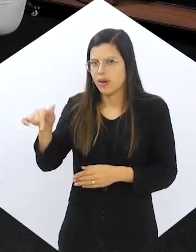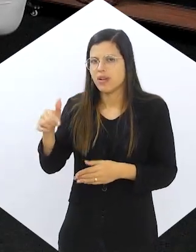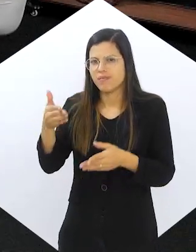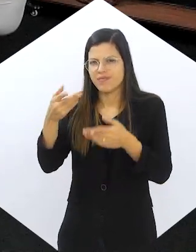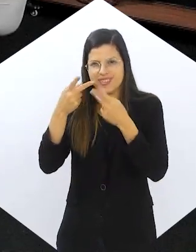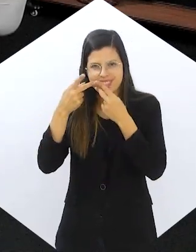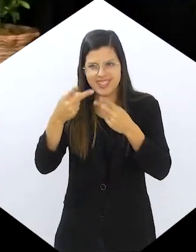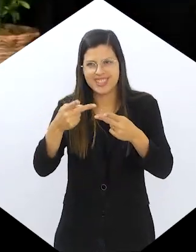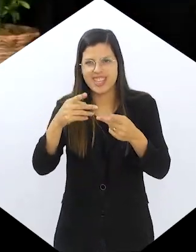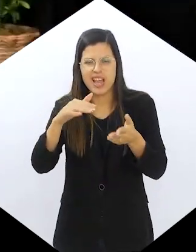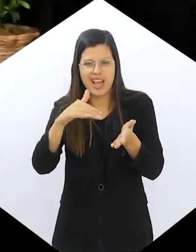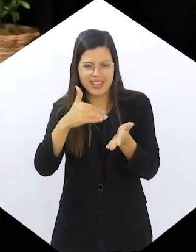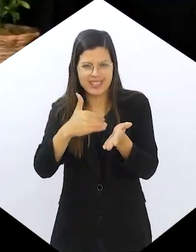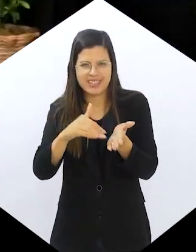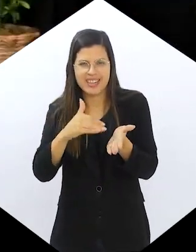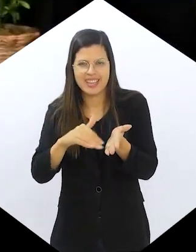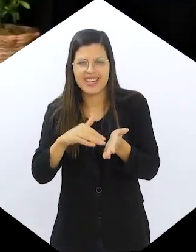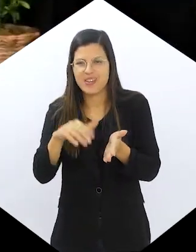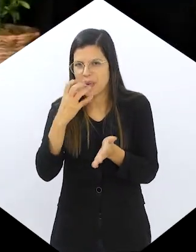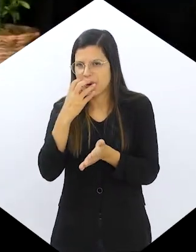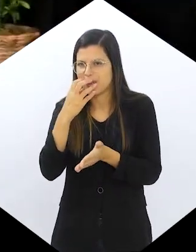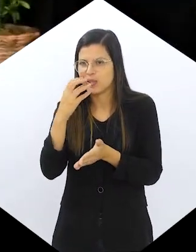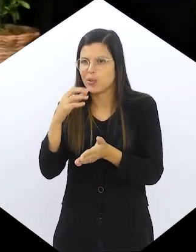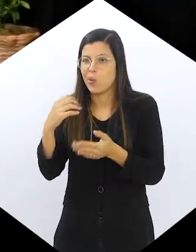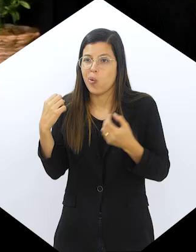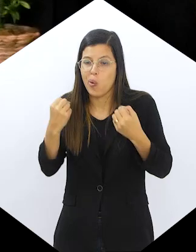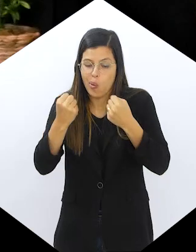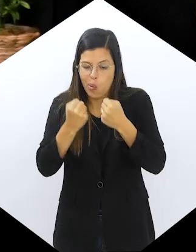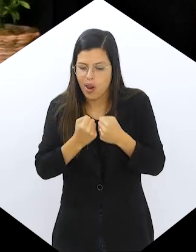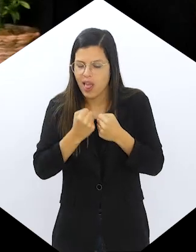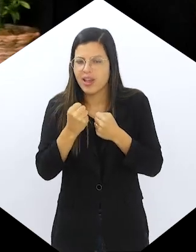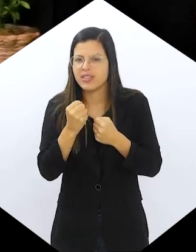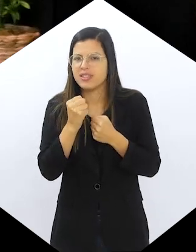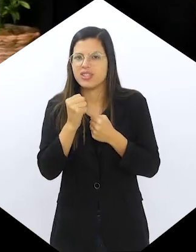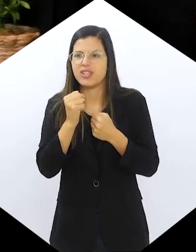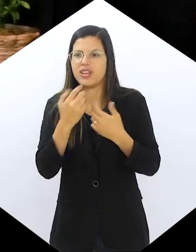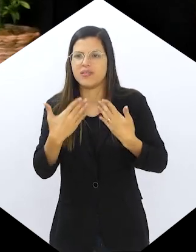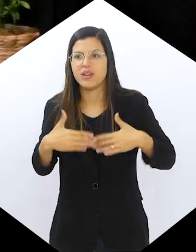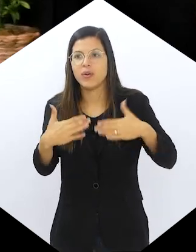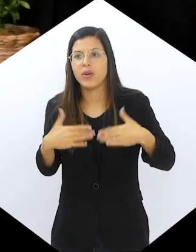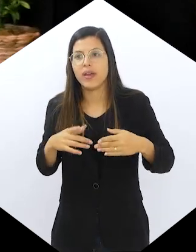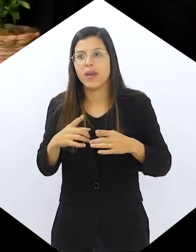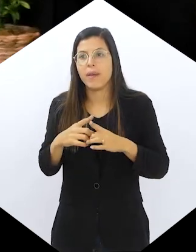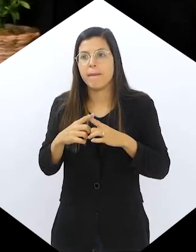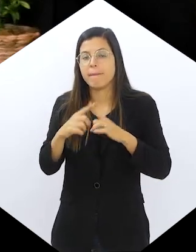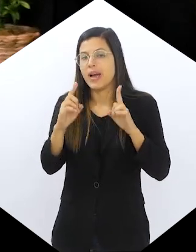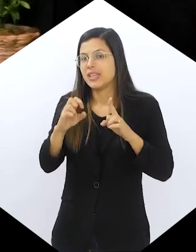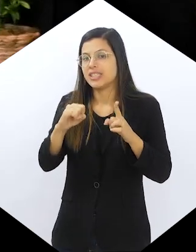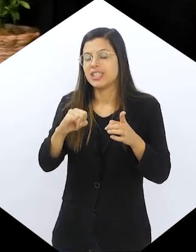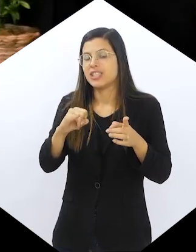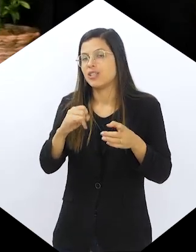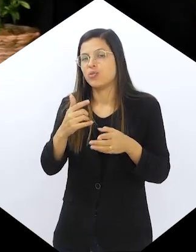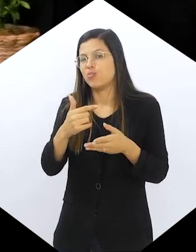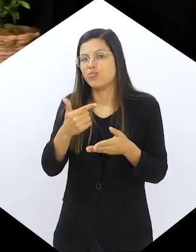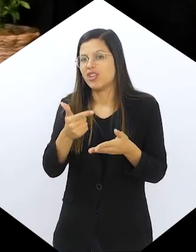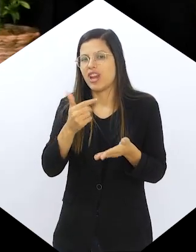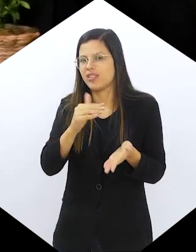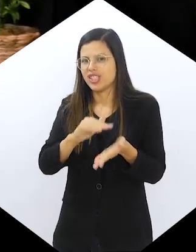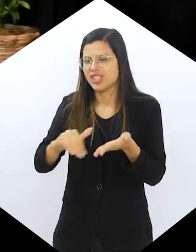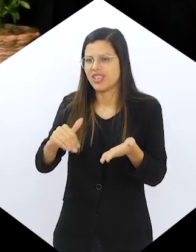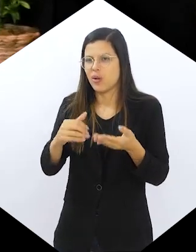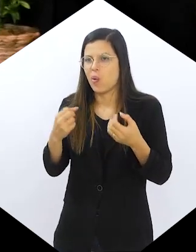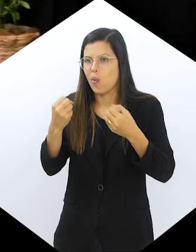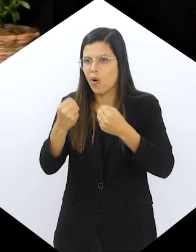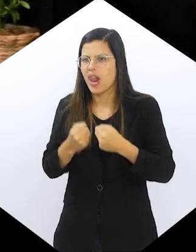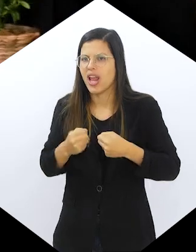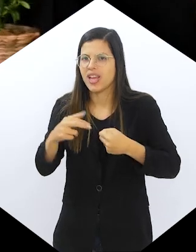secretaria, né? A gente sempre fica lá, enfim. Quando ele está de colete, ele quietinho. Agora, quando ele está sem colete, ele vai na minha mesa, vê se tem comida. Ele